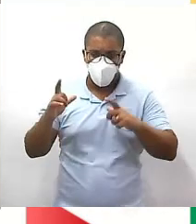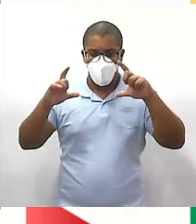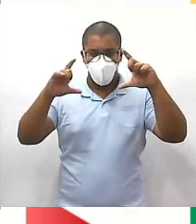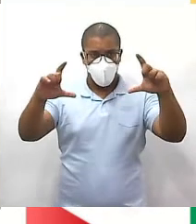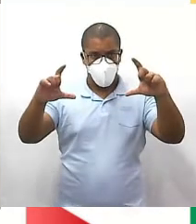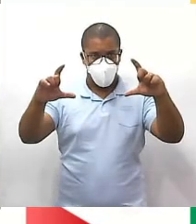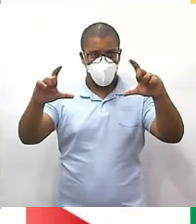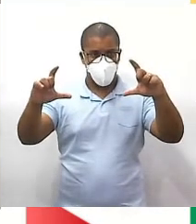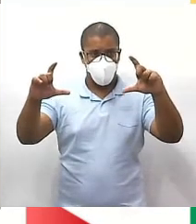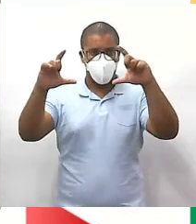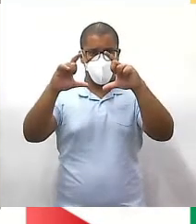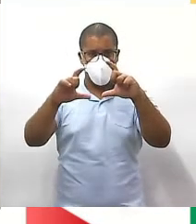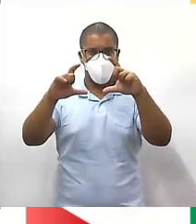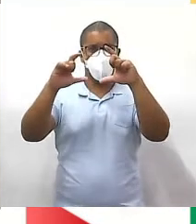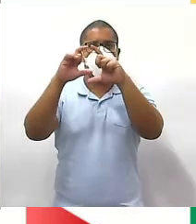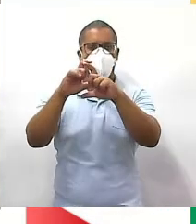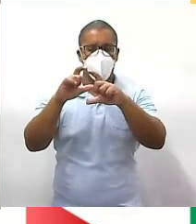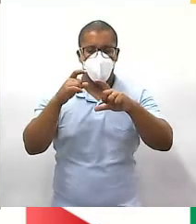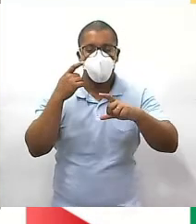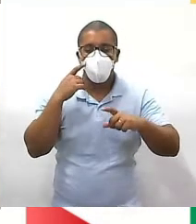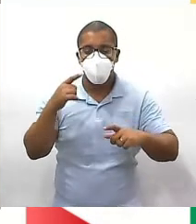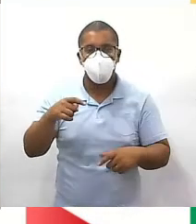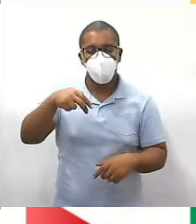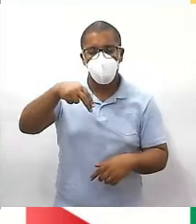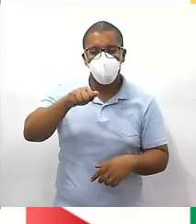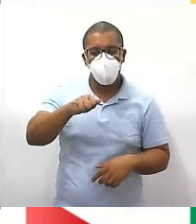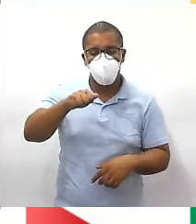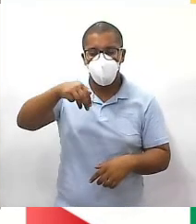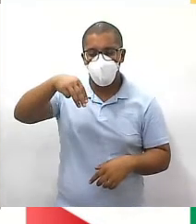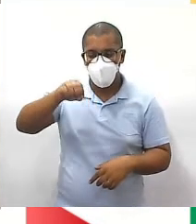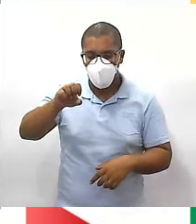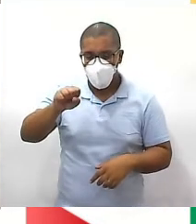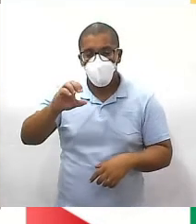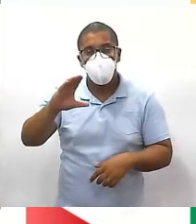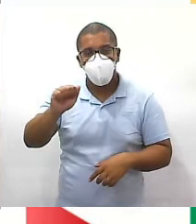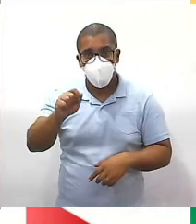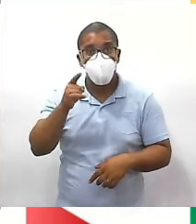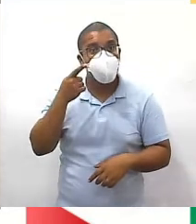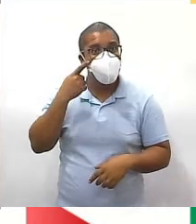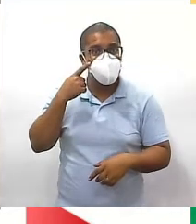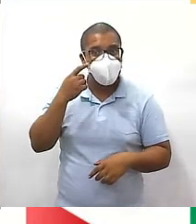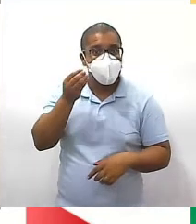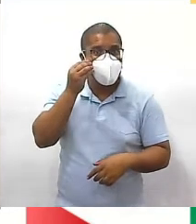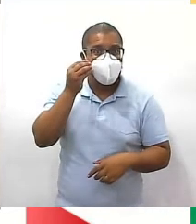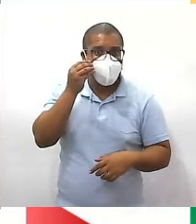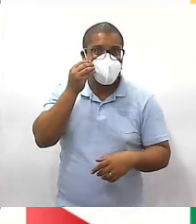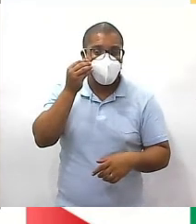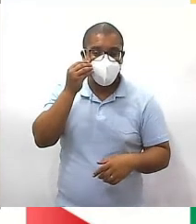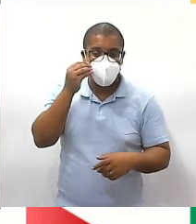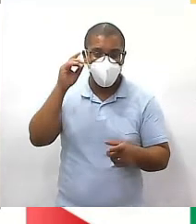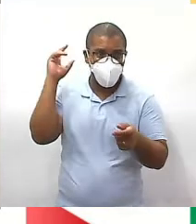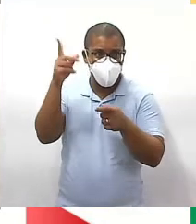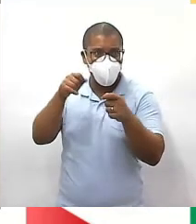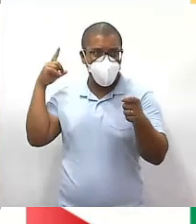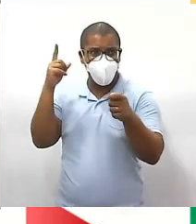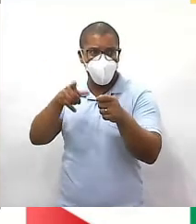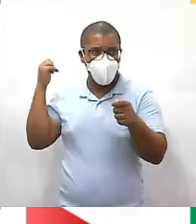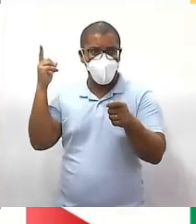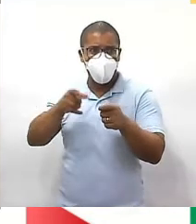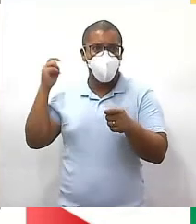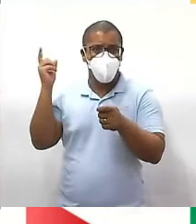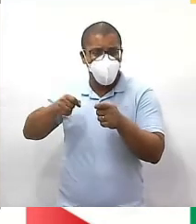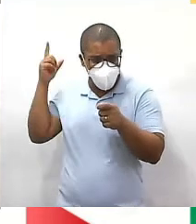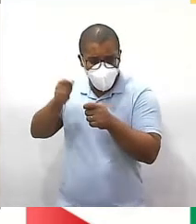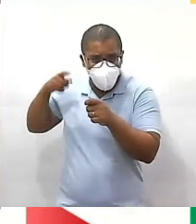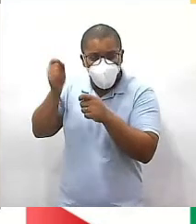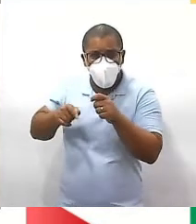Então, ele fala na mosca, mas veja quantas tentativas seu filho teve que fazer e mostrar